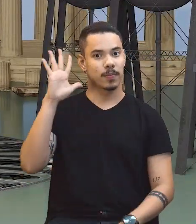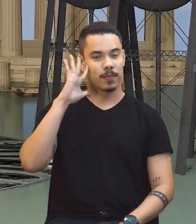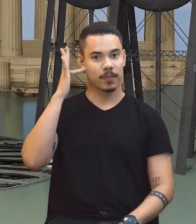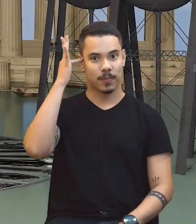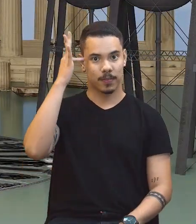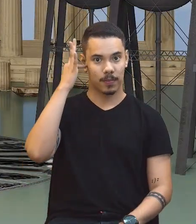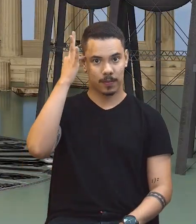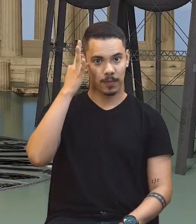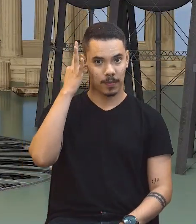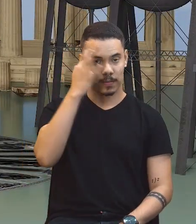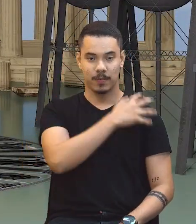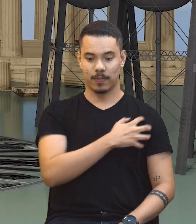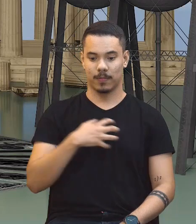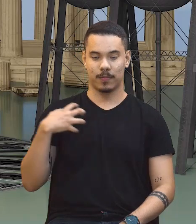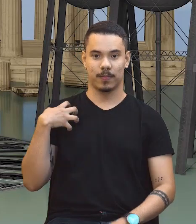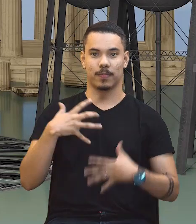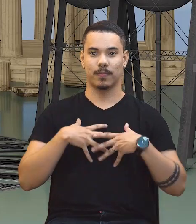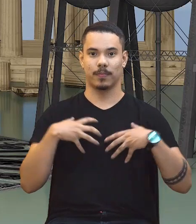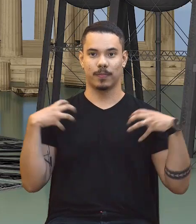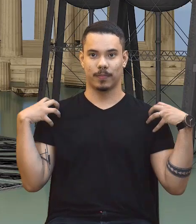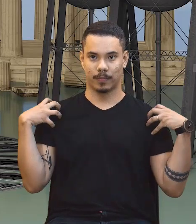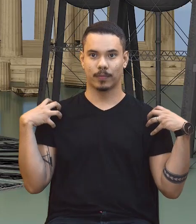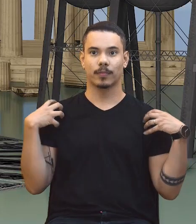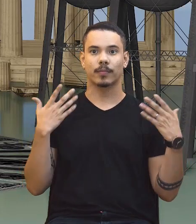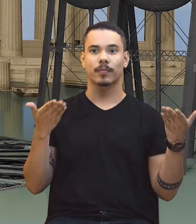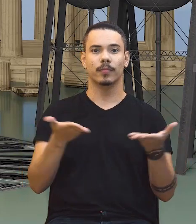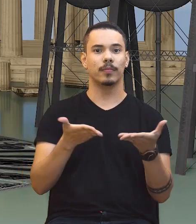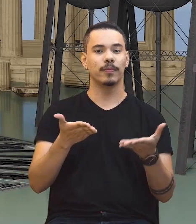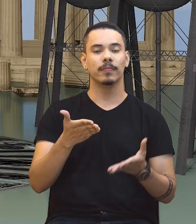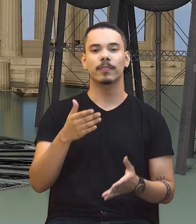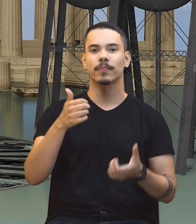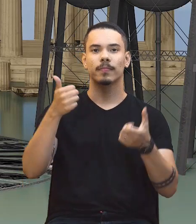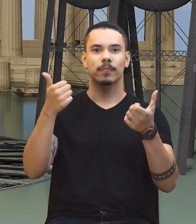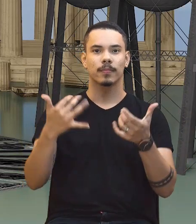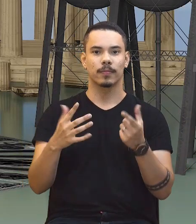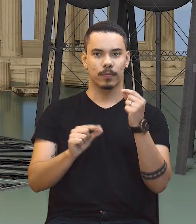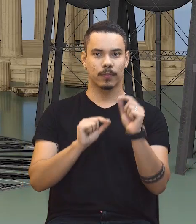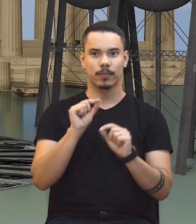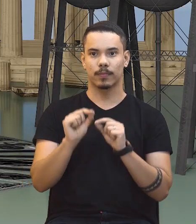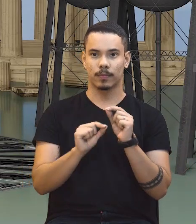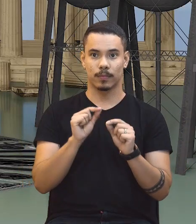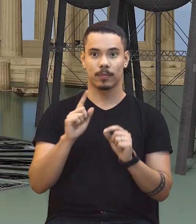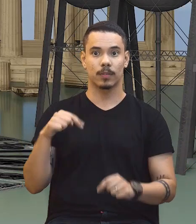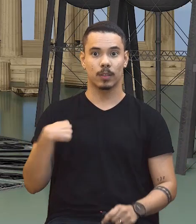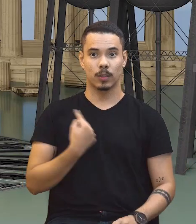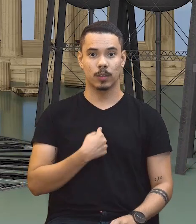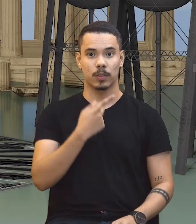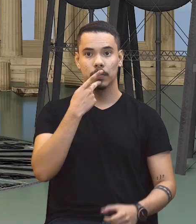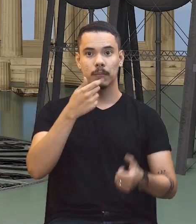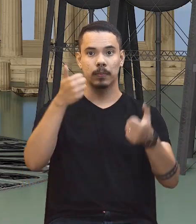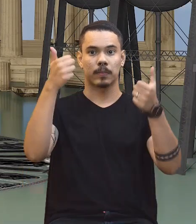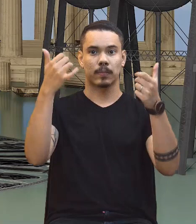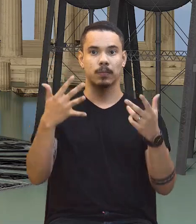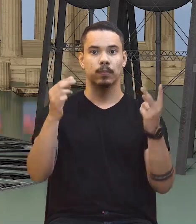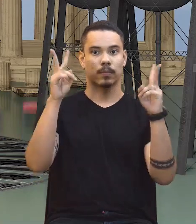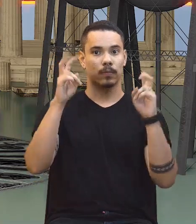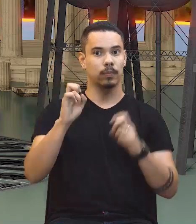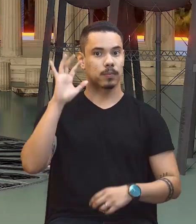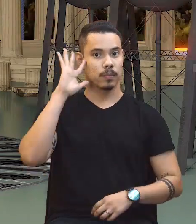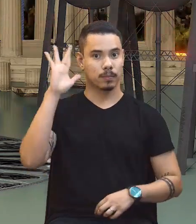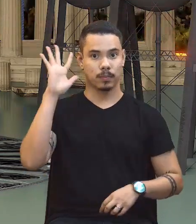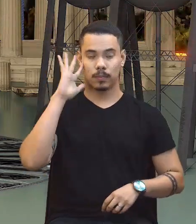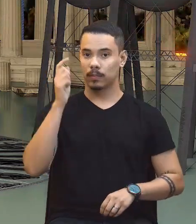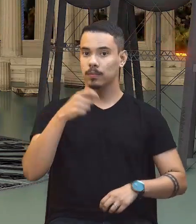e Aristóteles. Olha só, e adianto para vocês que não, quando a gente trabalha o pensamento deles, não é possível trabalhar